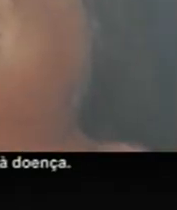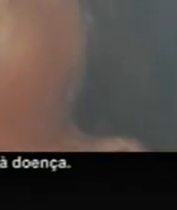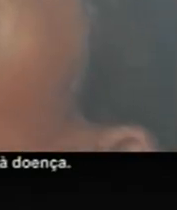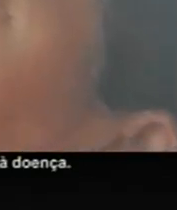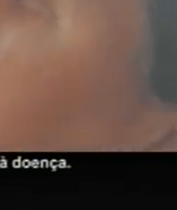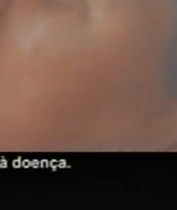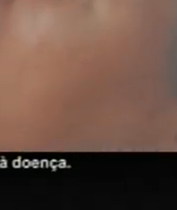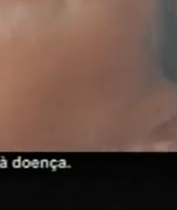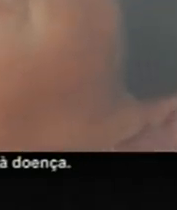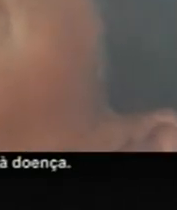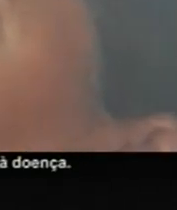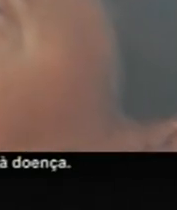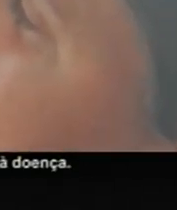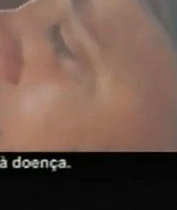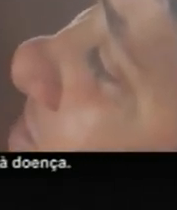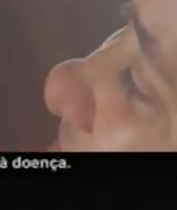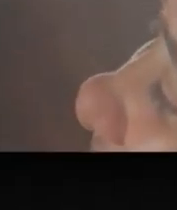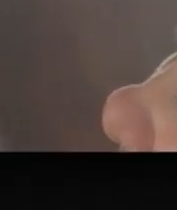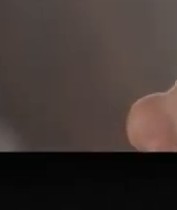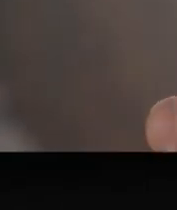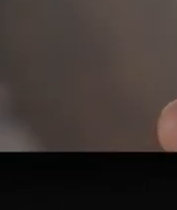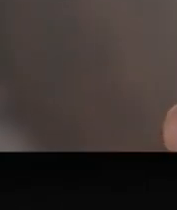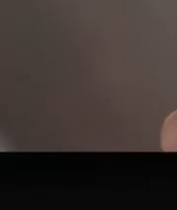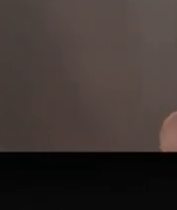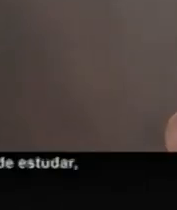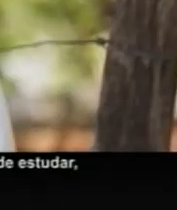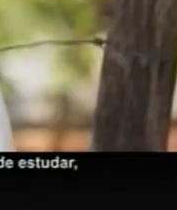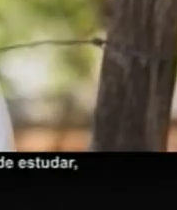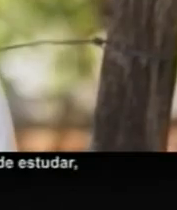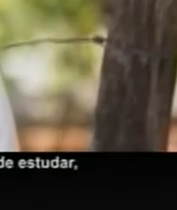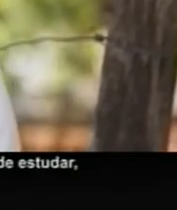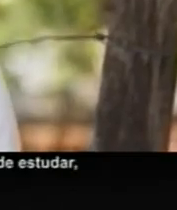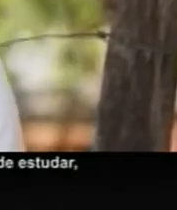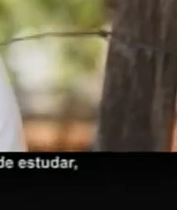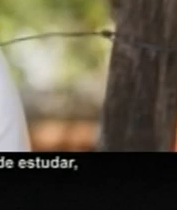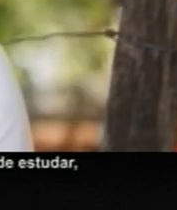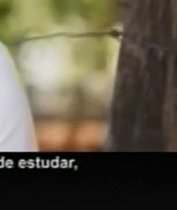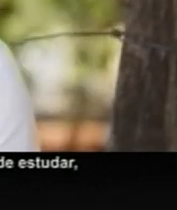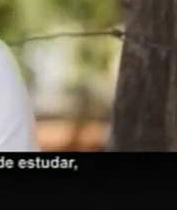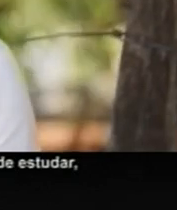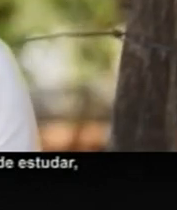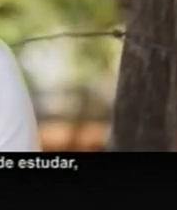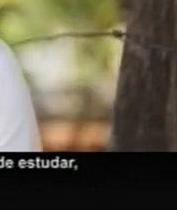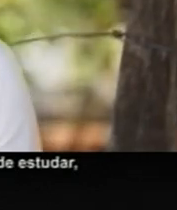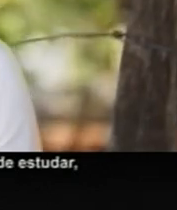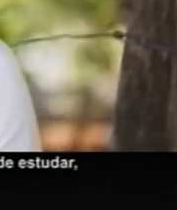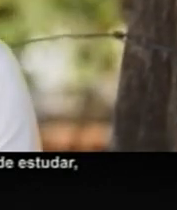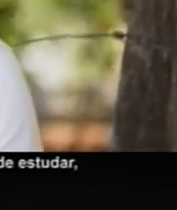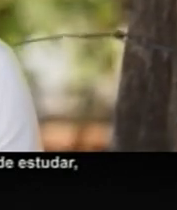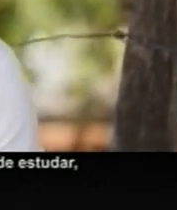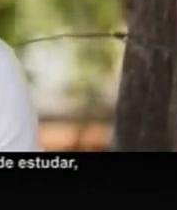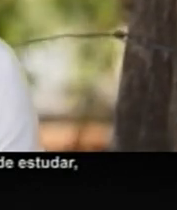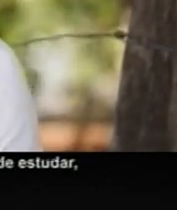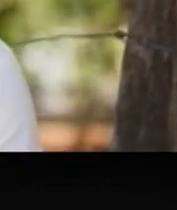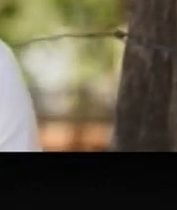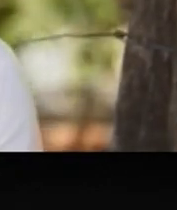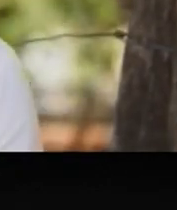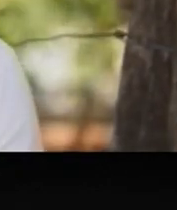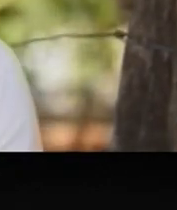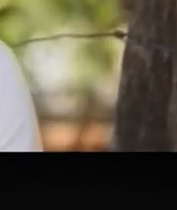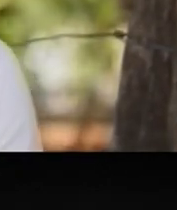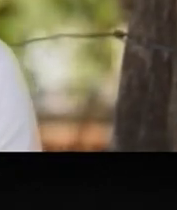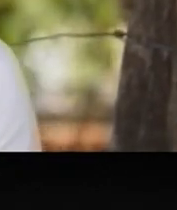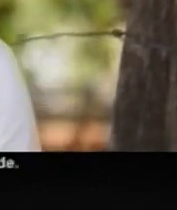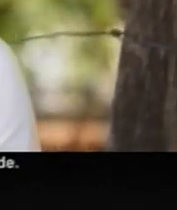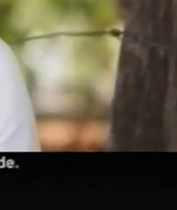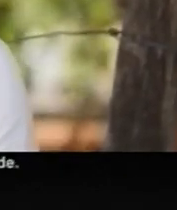à desnutrição e à doença. Eu não desisto, porque eles têm a melhor possibilidade de estudarem para um dia ser